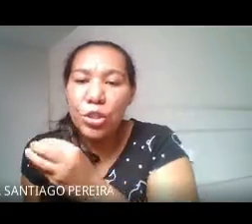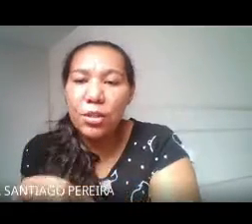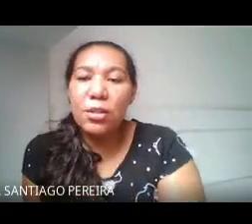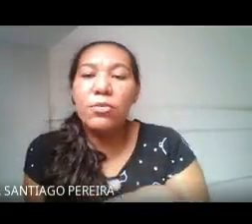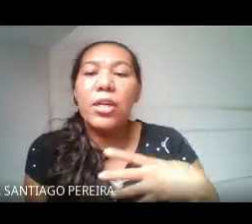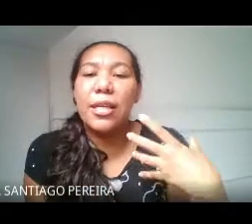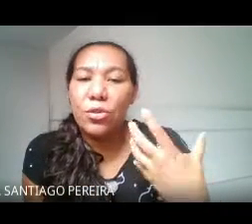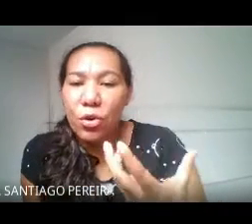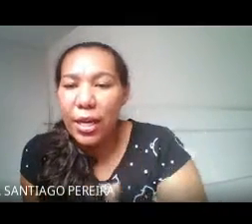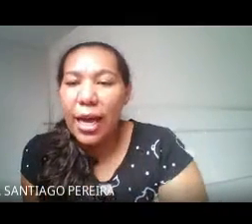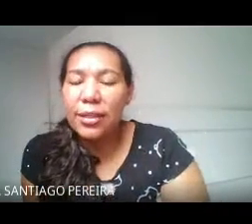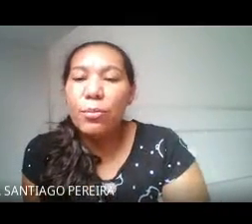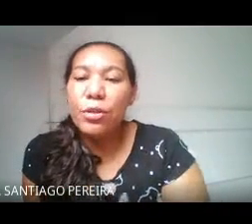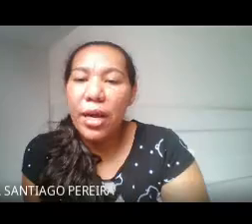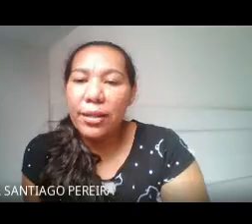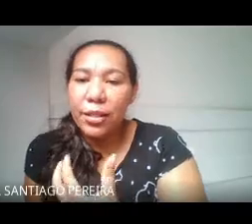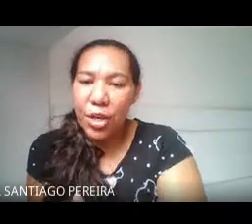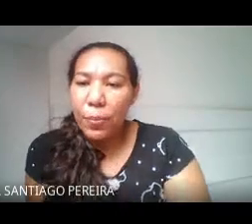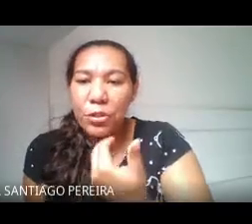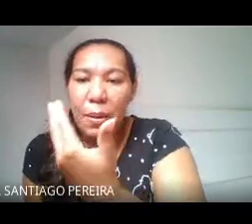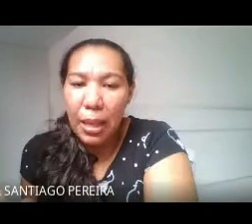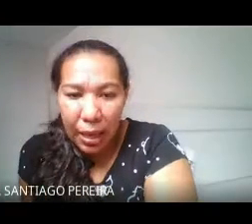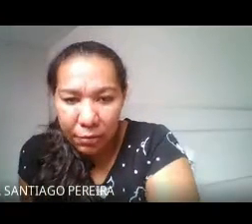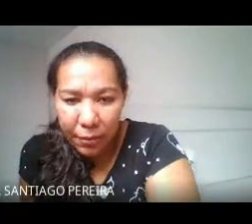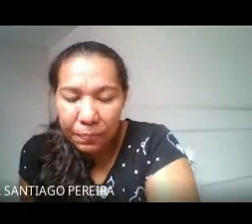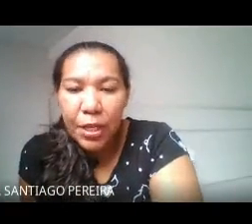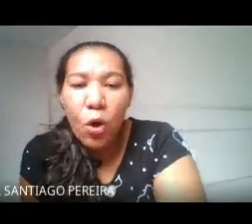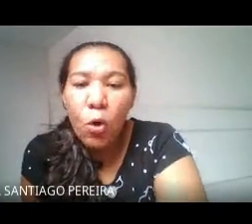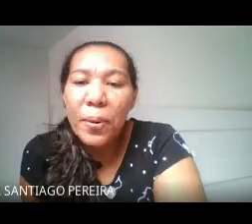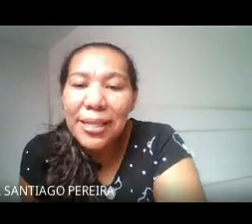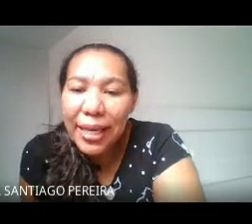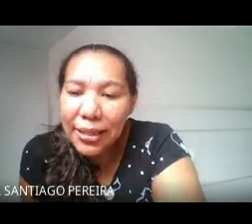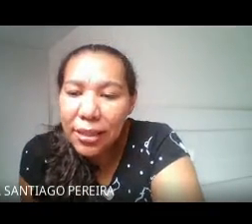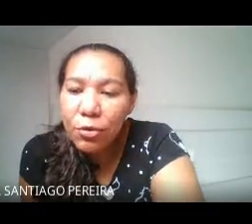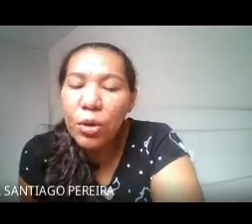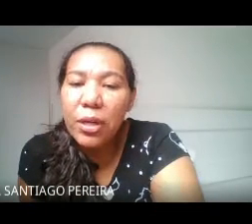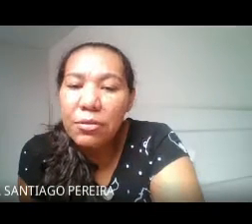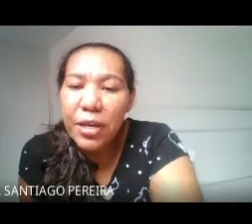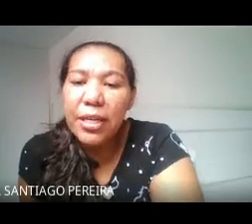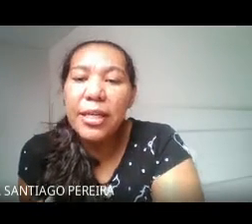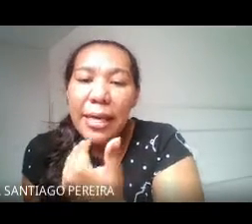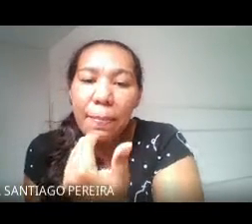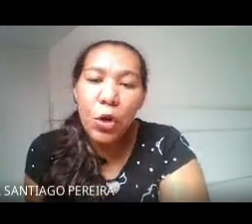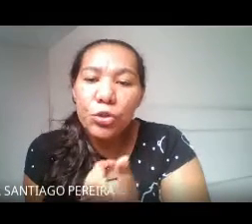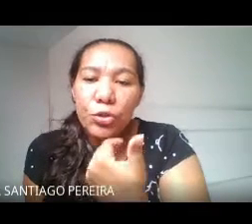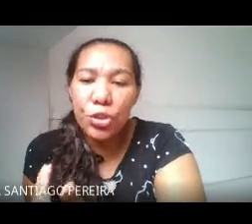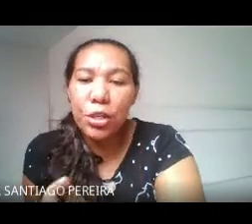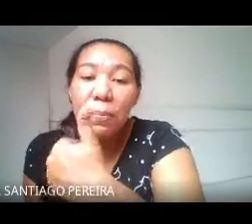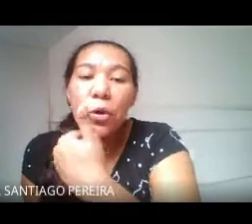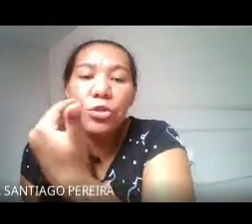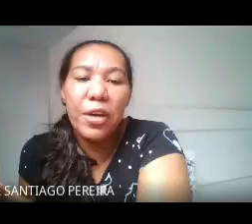com o substantivo, ele está só atribuindo característica à próxima palavra, ou predicativo, quando ele vem depois